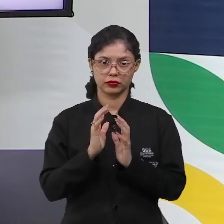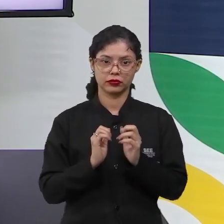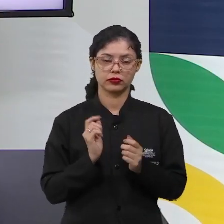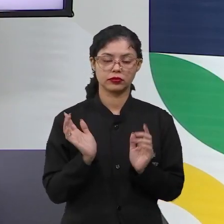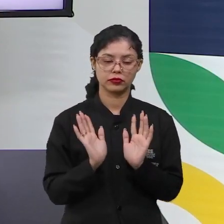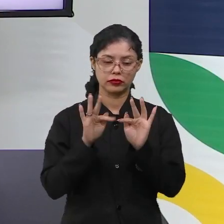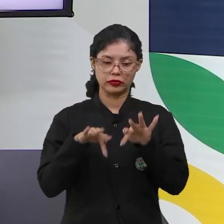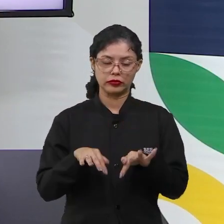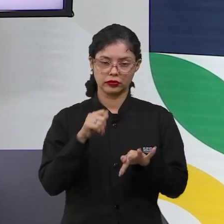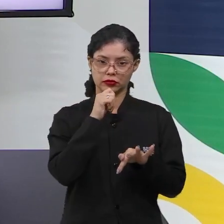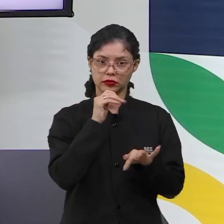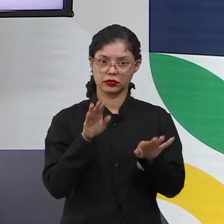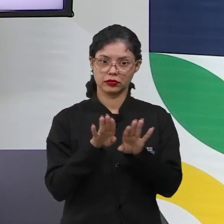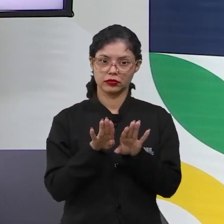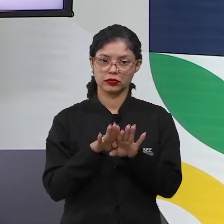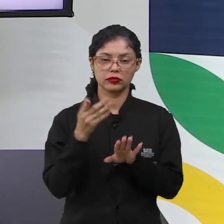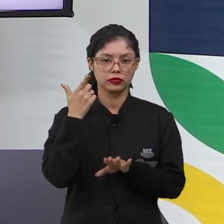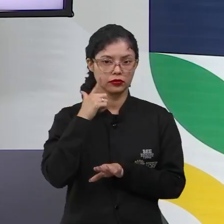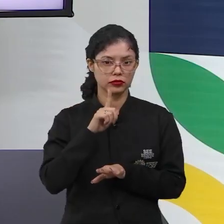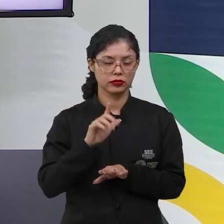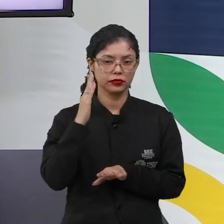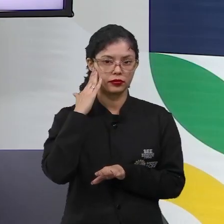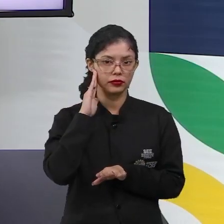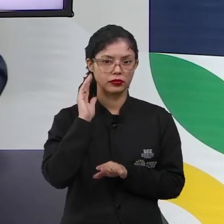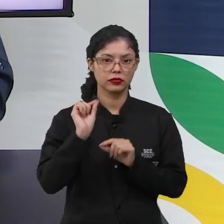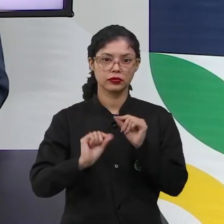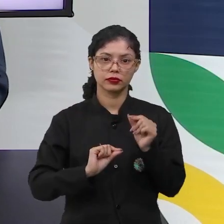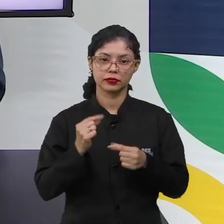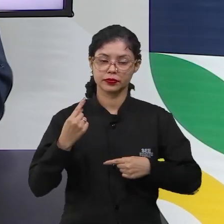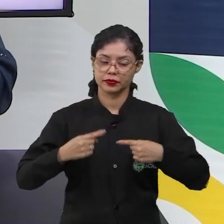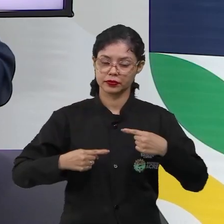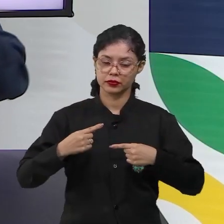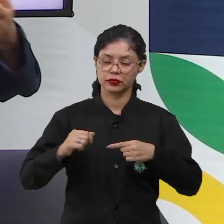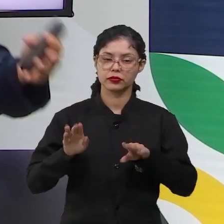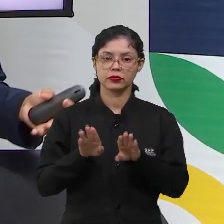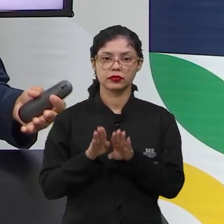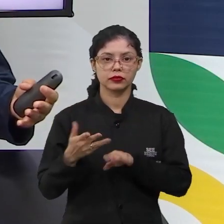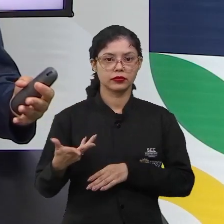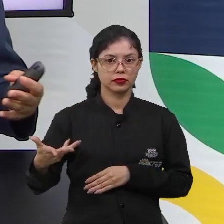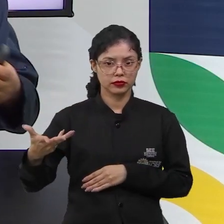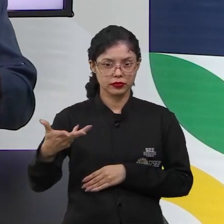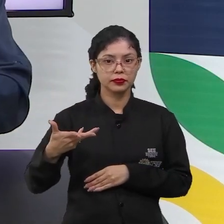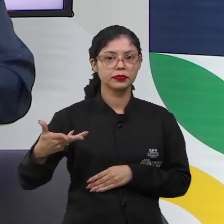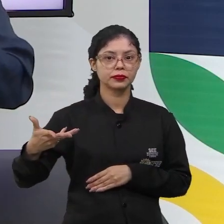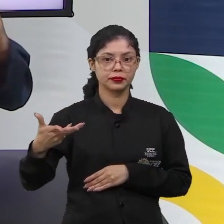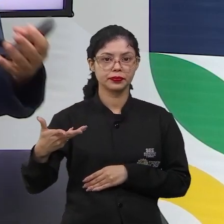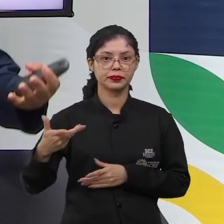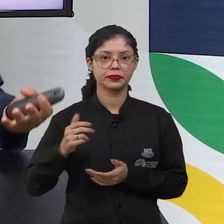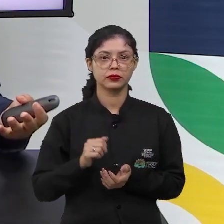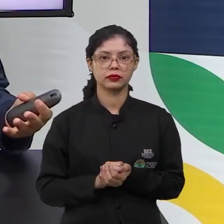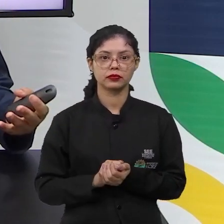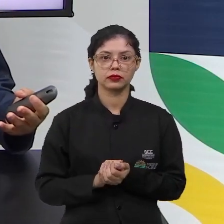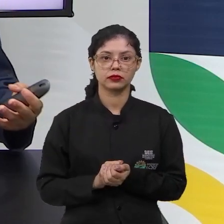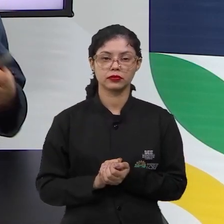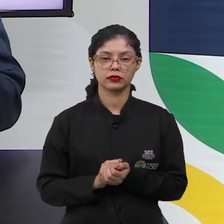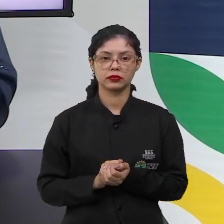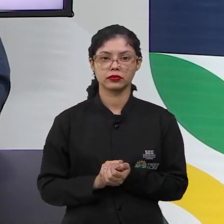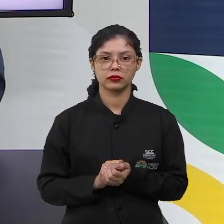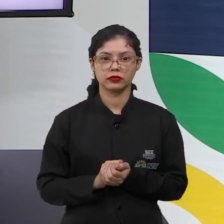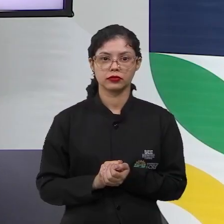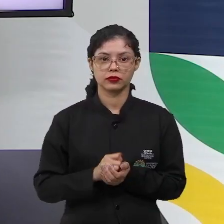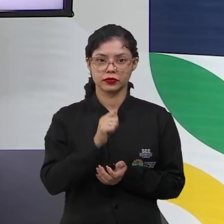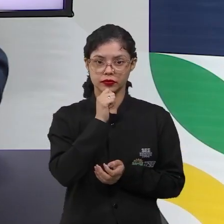no final a gente consegue entender que esses conflitos vai ser basicamente um conflito de